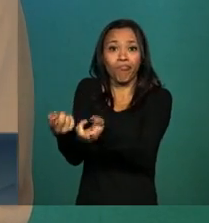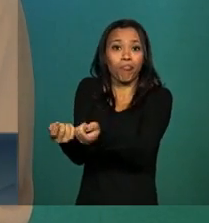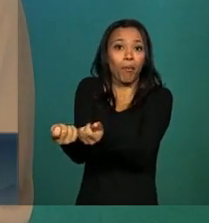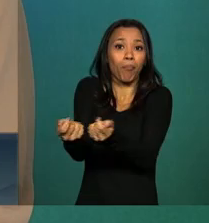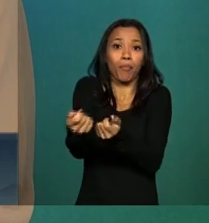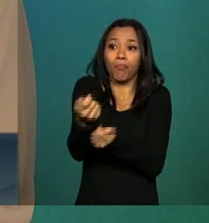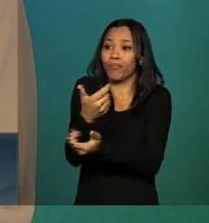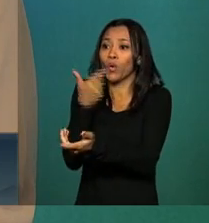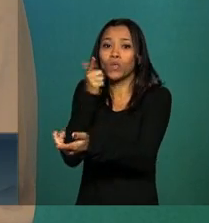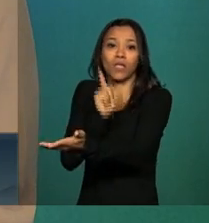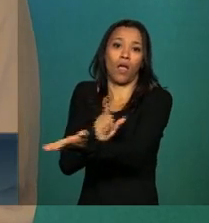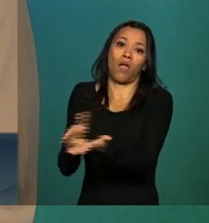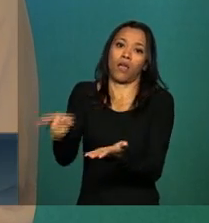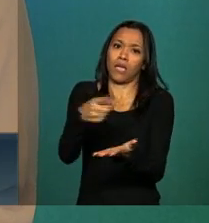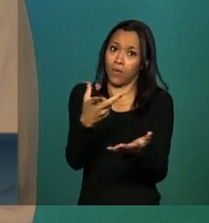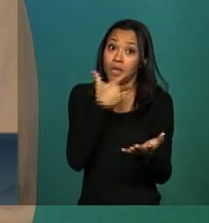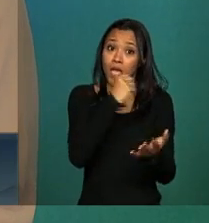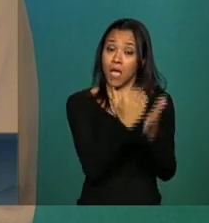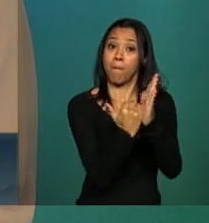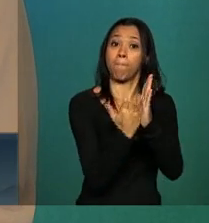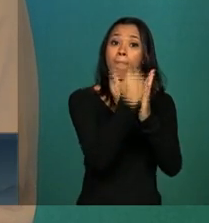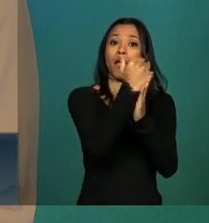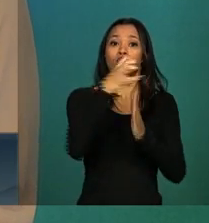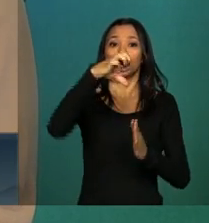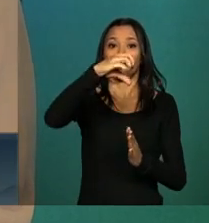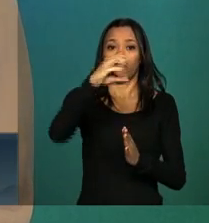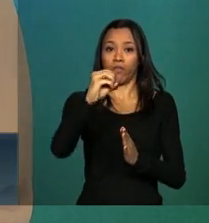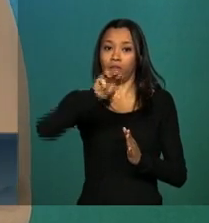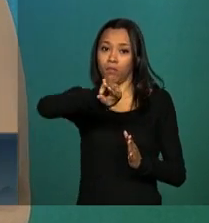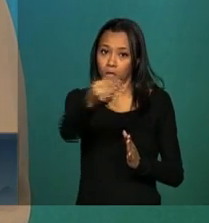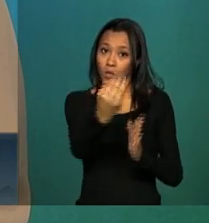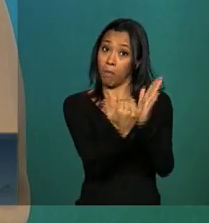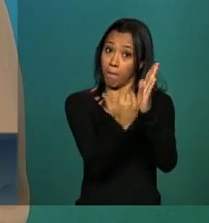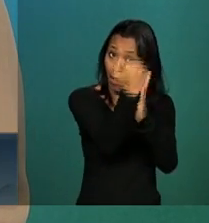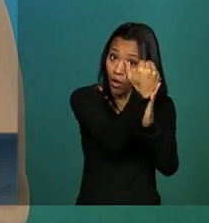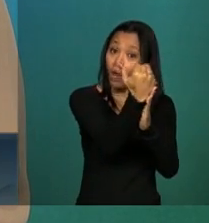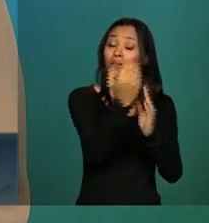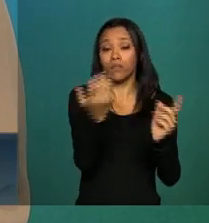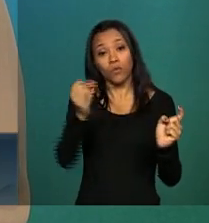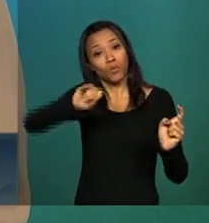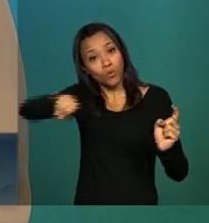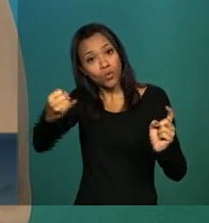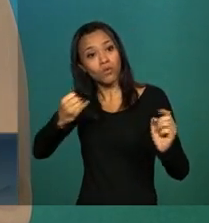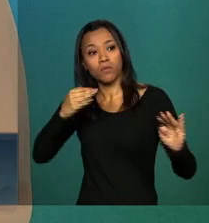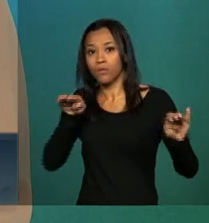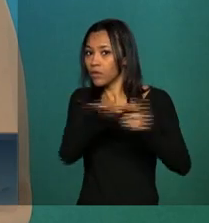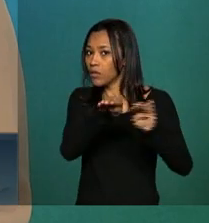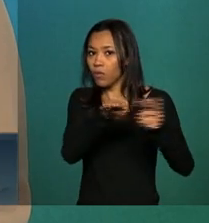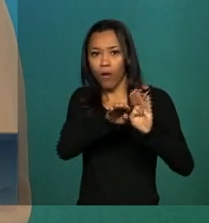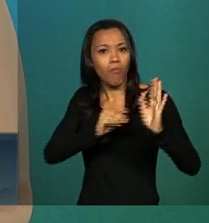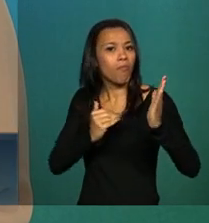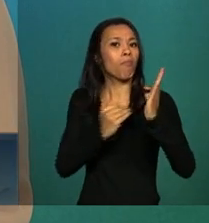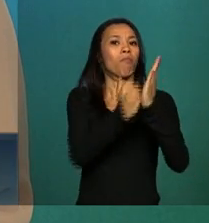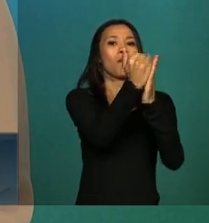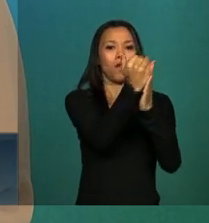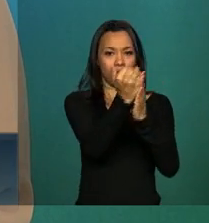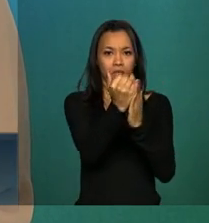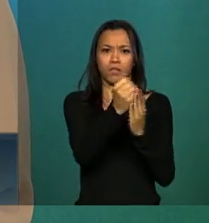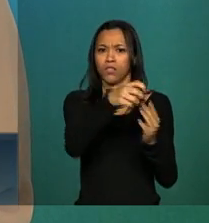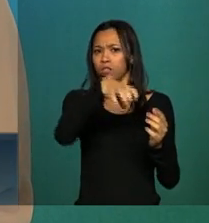única exceção, quem fatura mais de 90 milhões ano, ficou com a taxa de juro um pouco mais elevada, entre 9% e